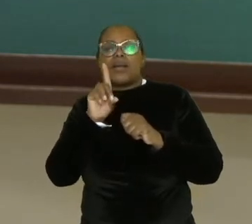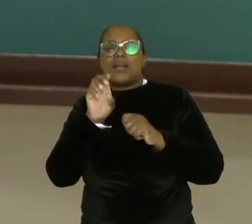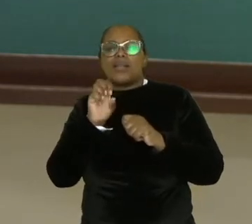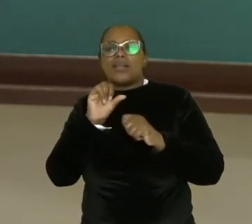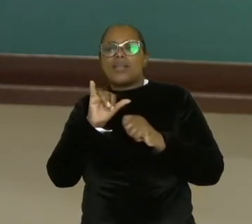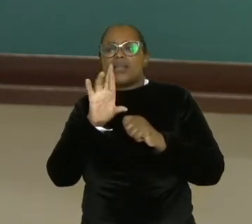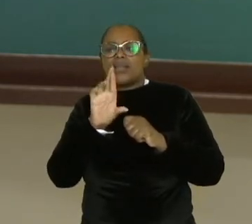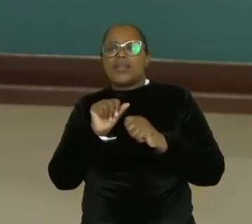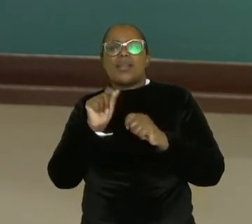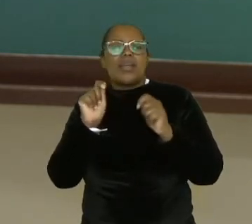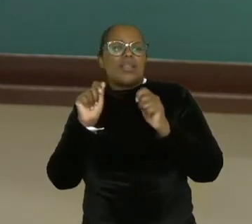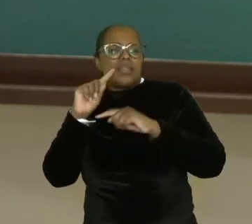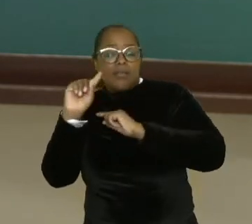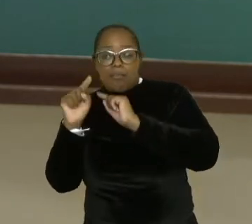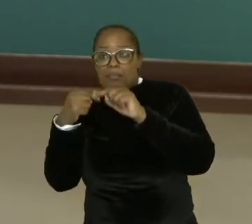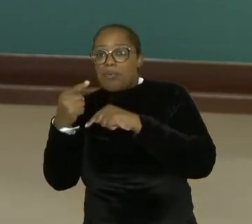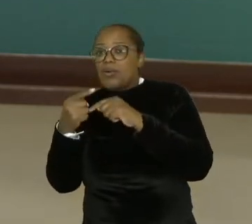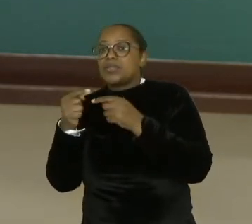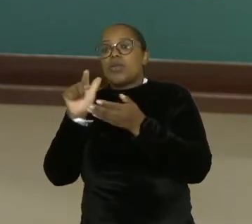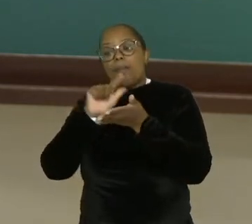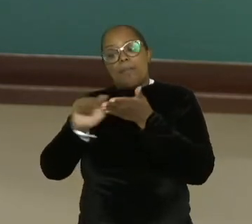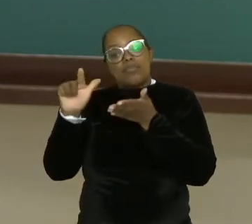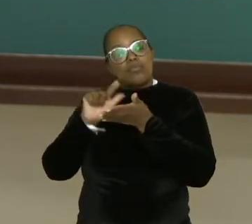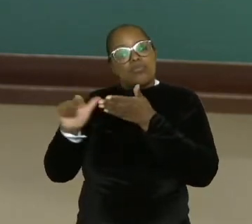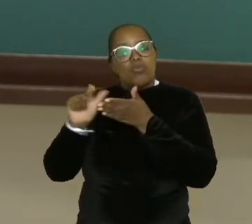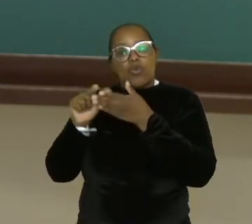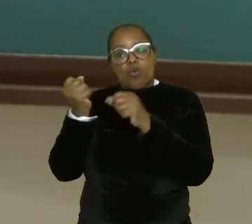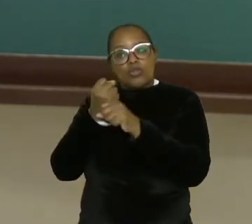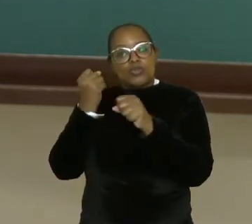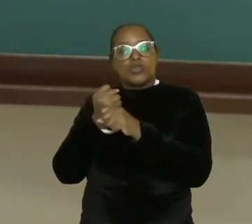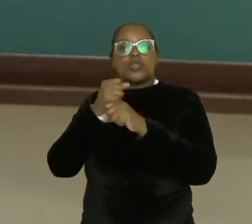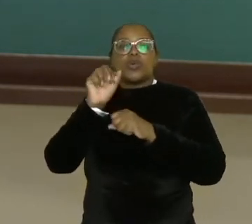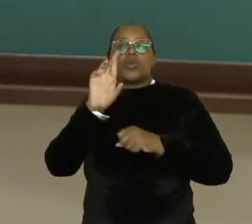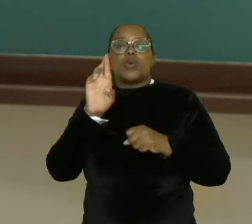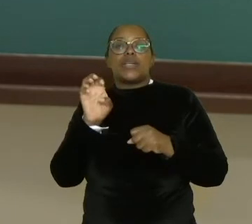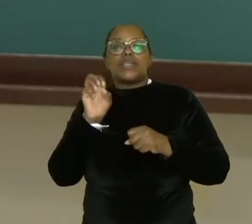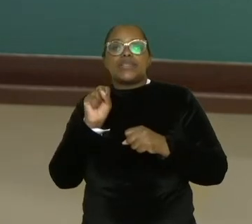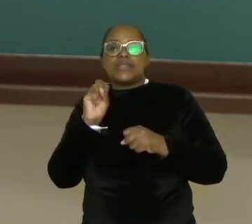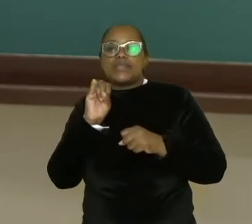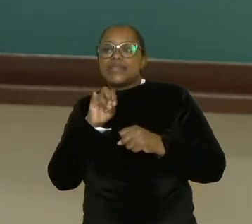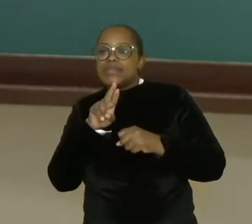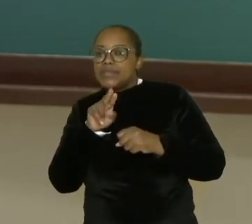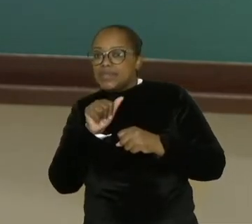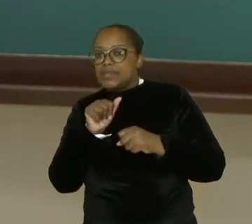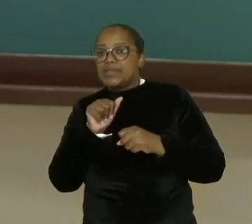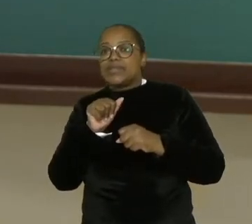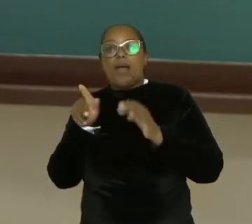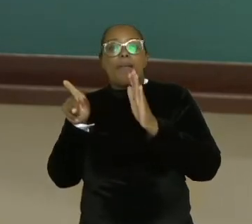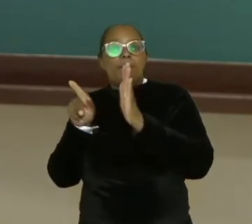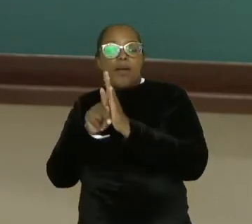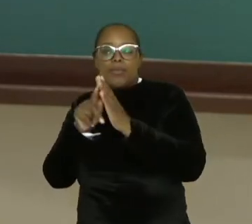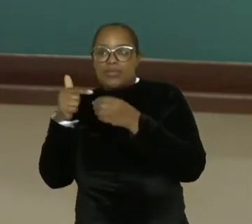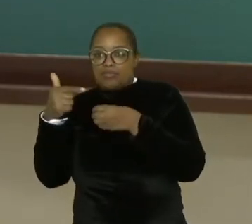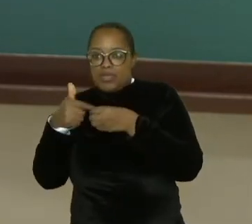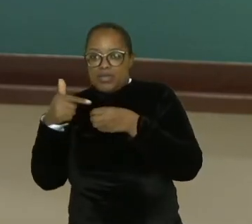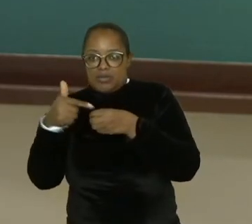fabricadas com resinas derivadas de petróleo. Então, no começo era de madeiras e agora ela já é com resina de petróleo.